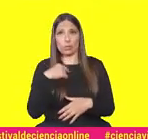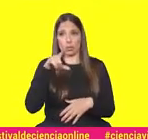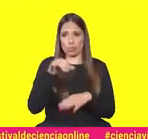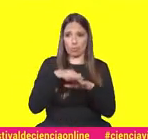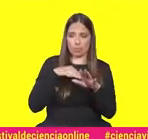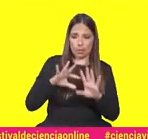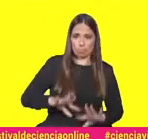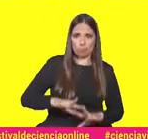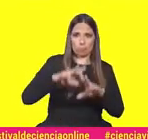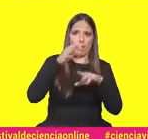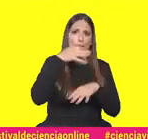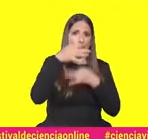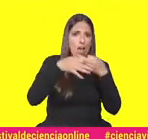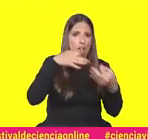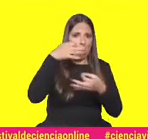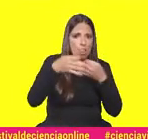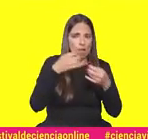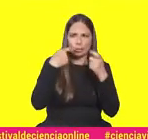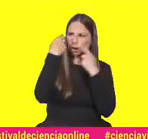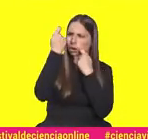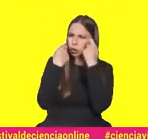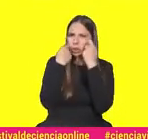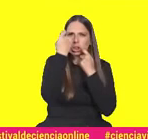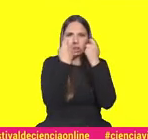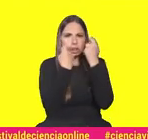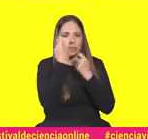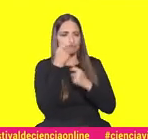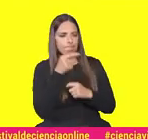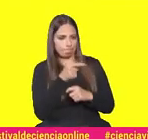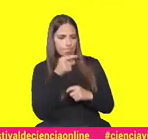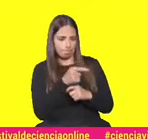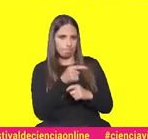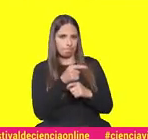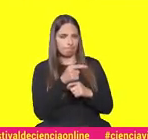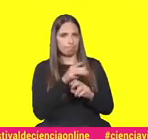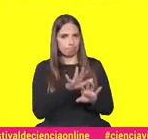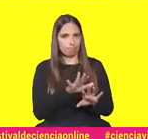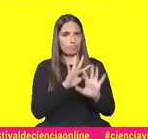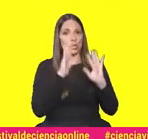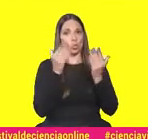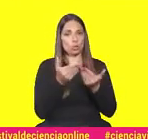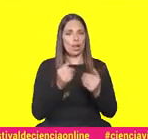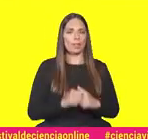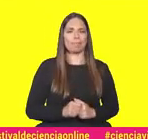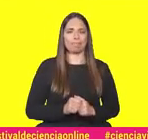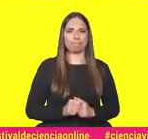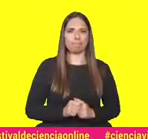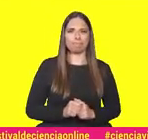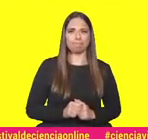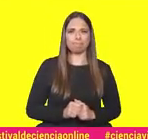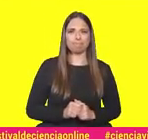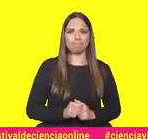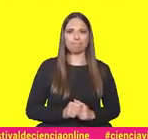da evolução da fala, das expressões faciais. É os dois tipos de anatomia que há, em geral. Sim.